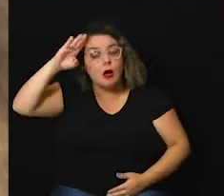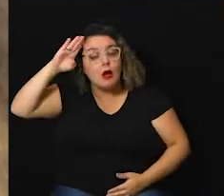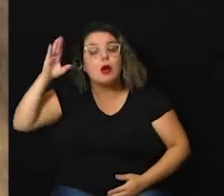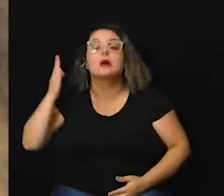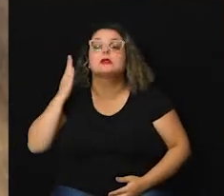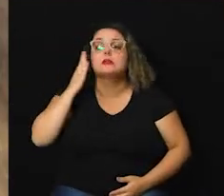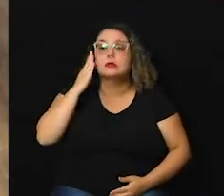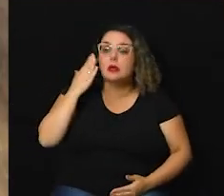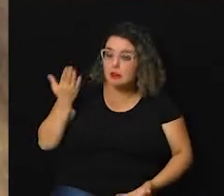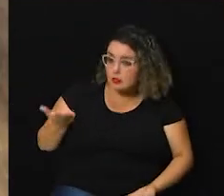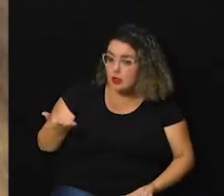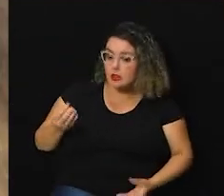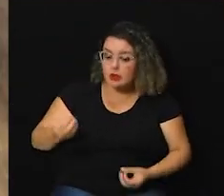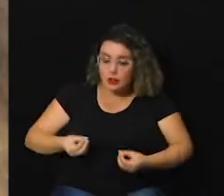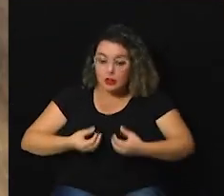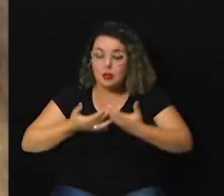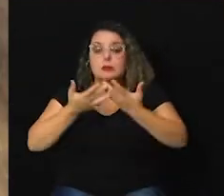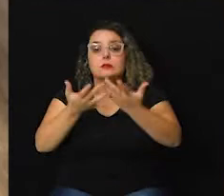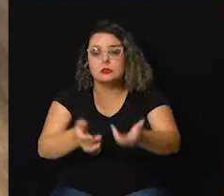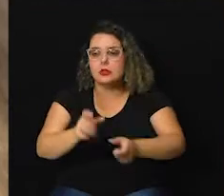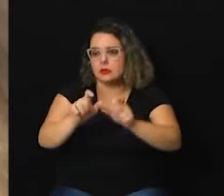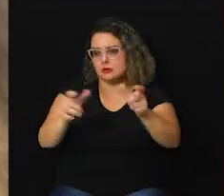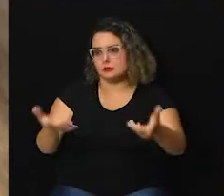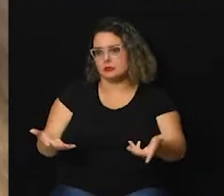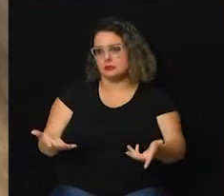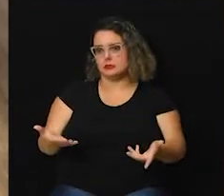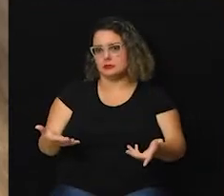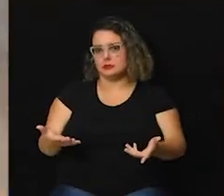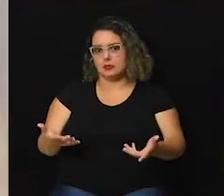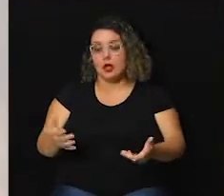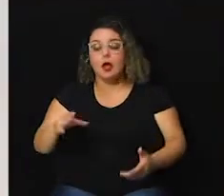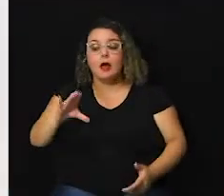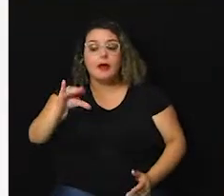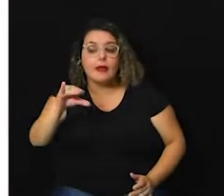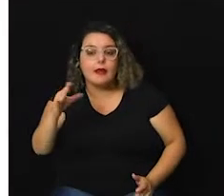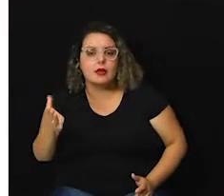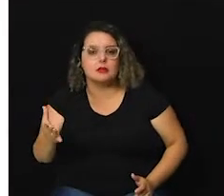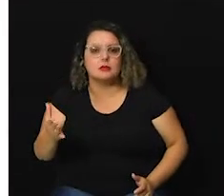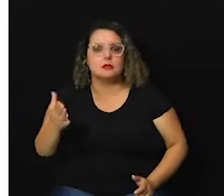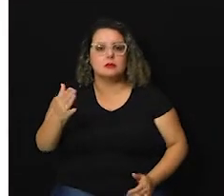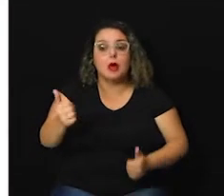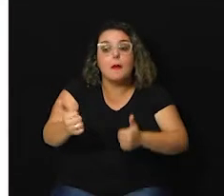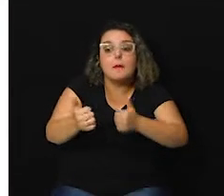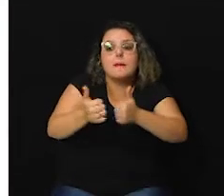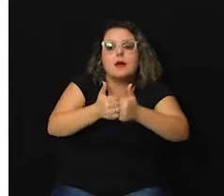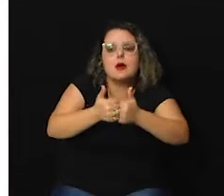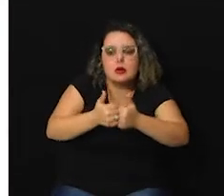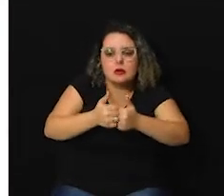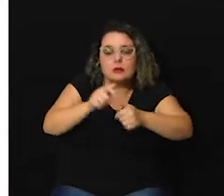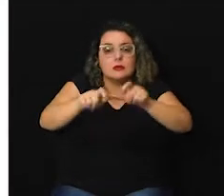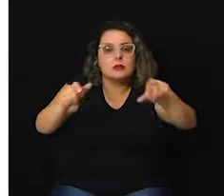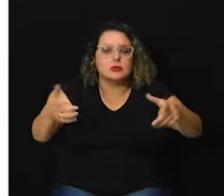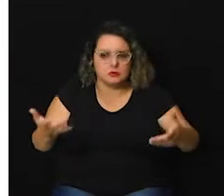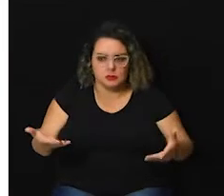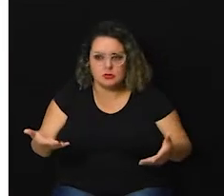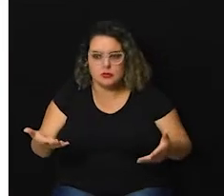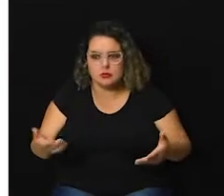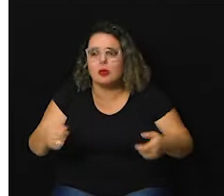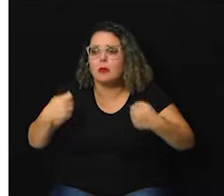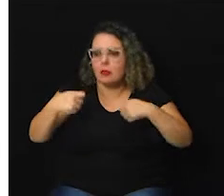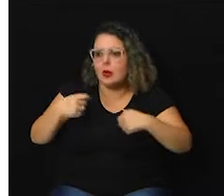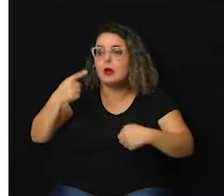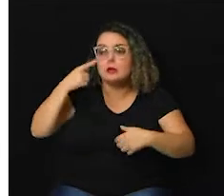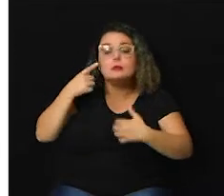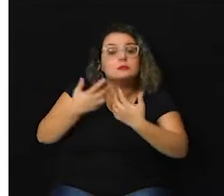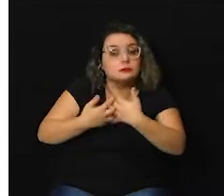bem disso, e a gente trazer isso para público, né? É aproximar a ciência do público que tem que pensar sobre isso também.